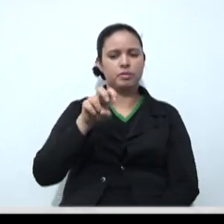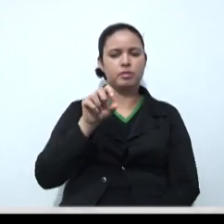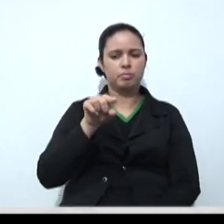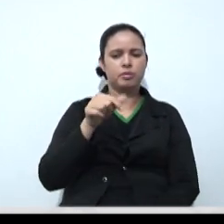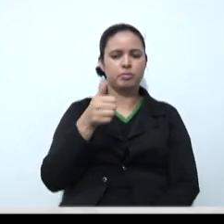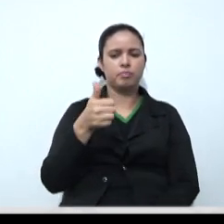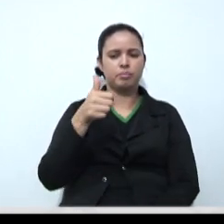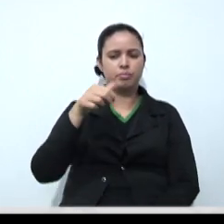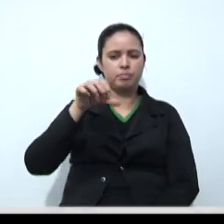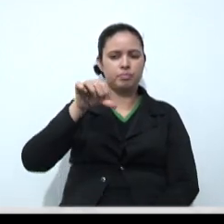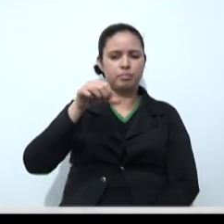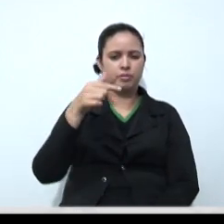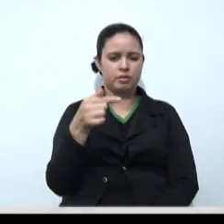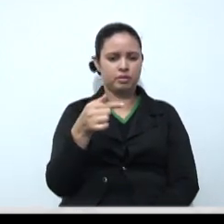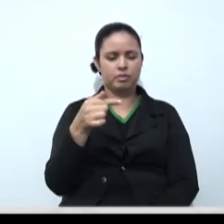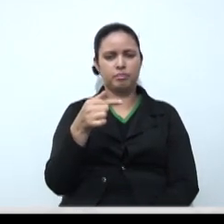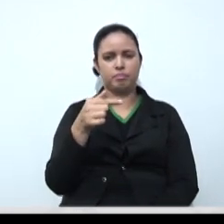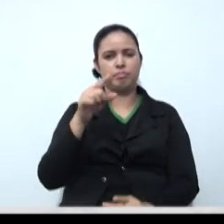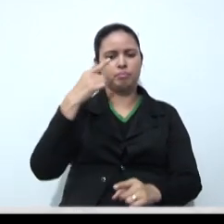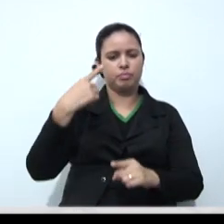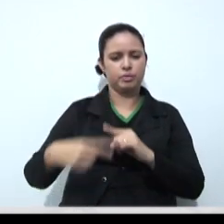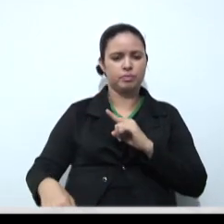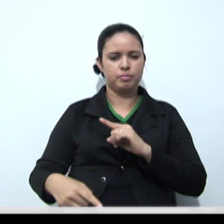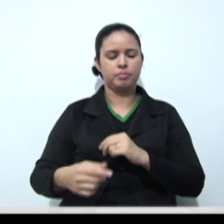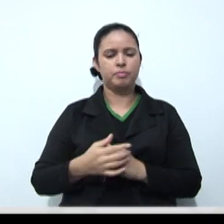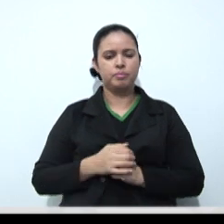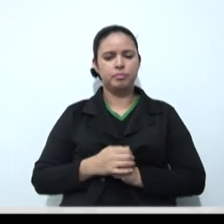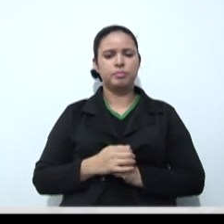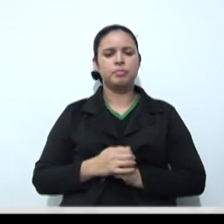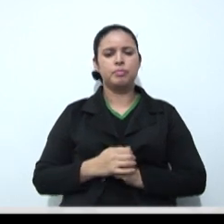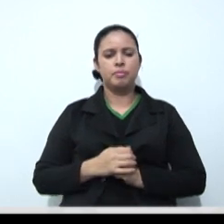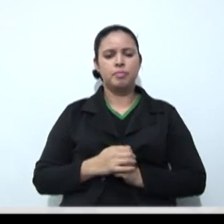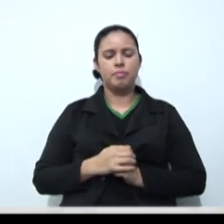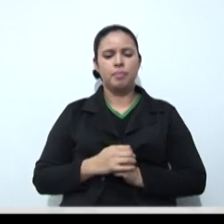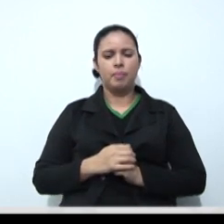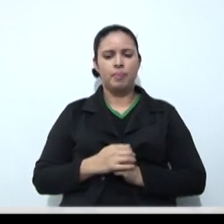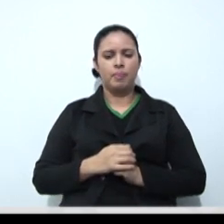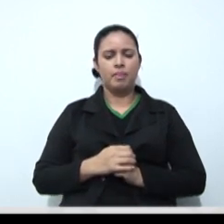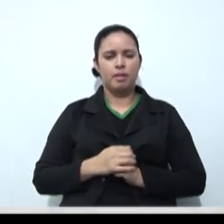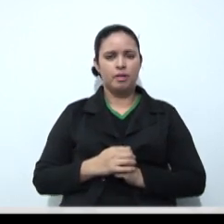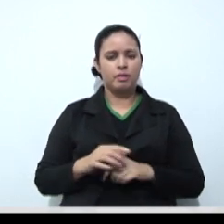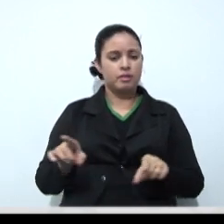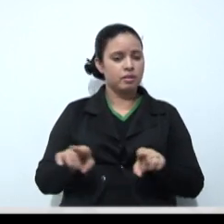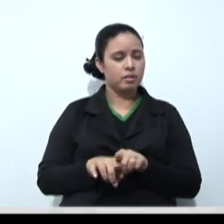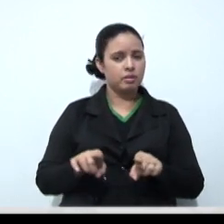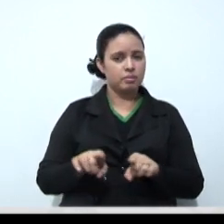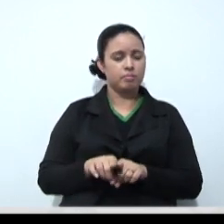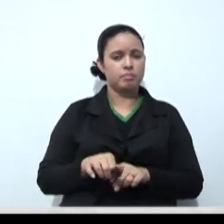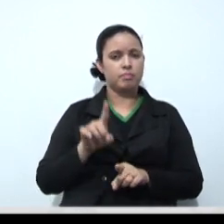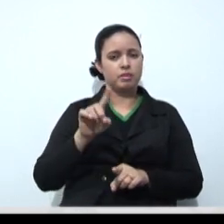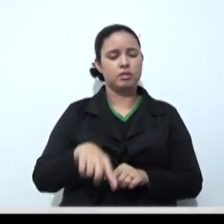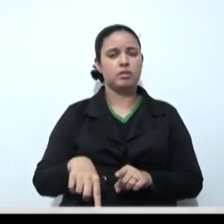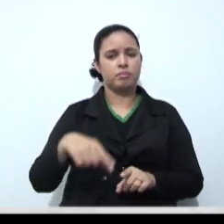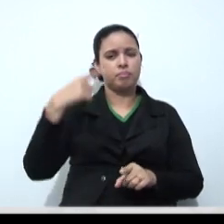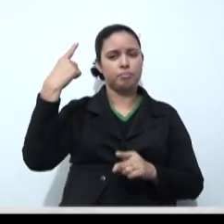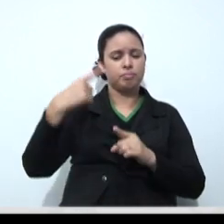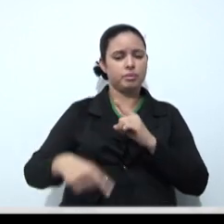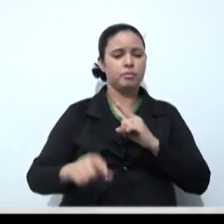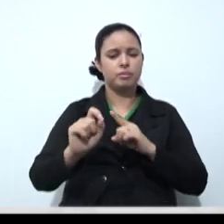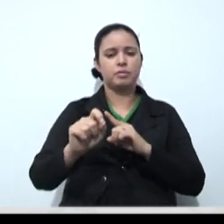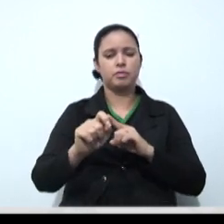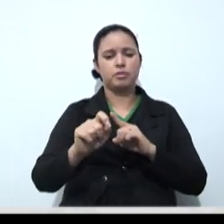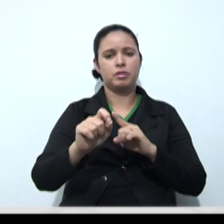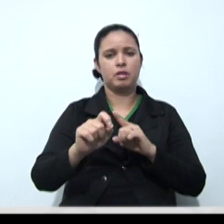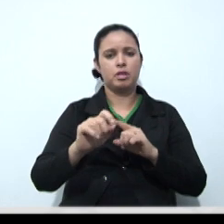ao que ela considera como crime, tá ok? Ela criminaliza também a exportação de peles e couros de anfíbios